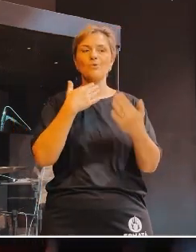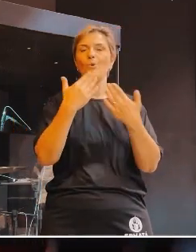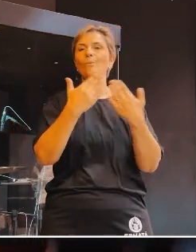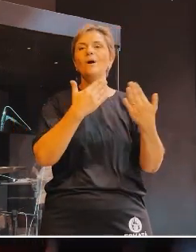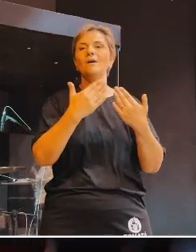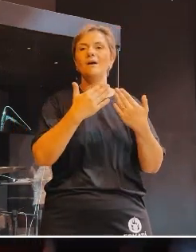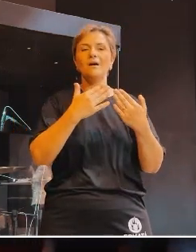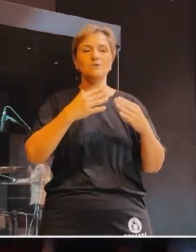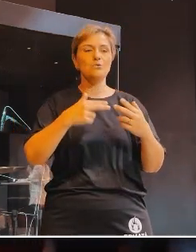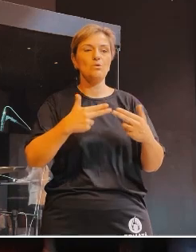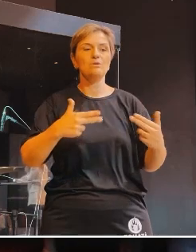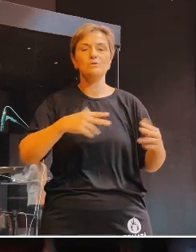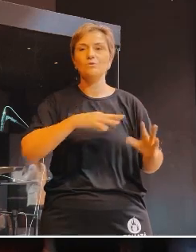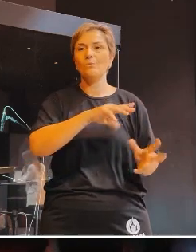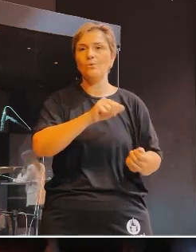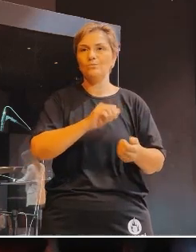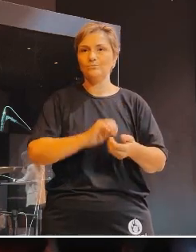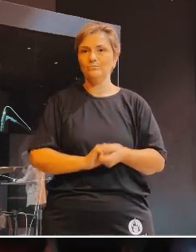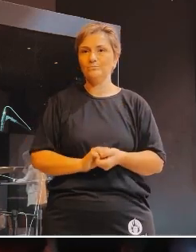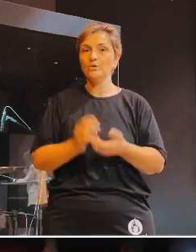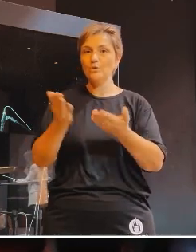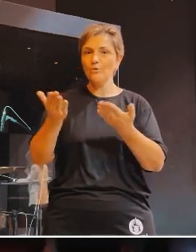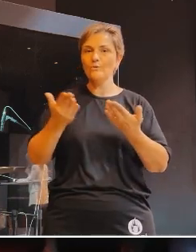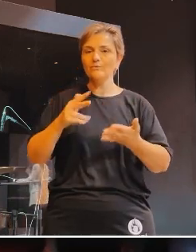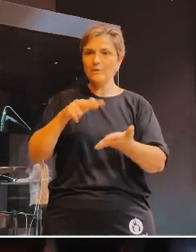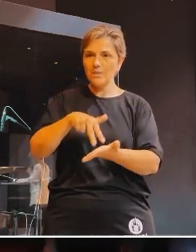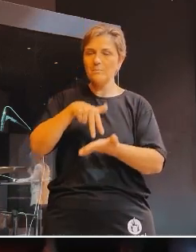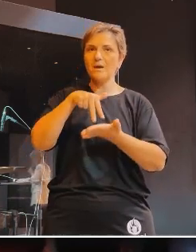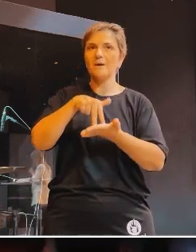Eu quero te convidar a se colocar de pé.